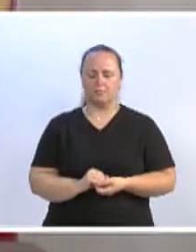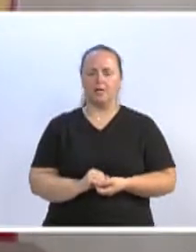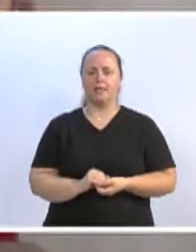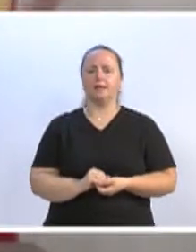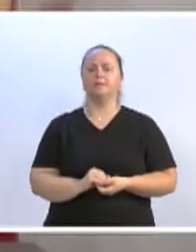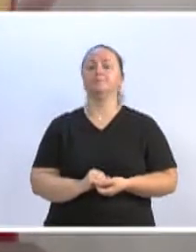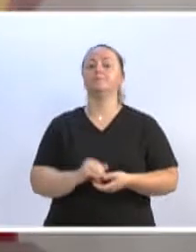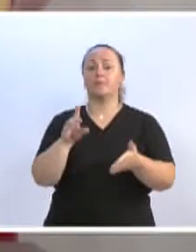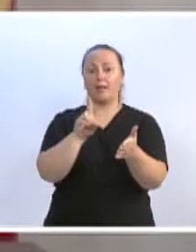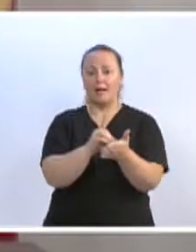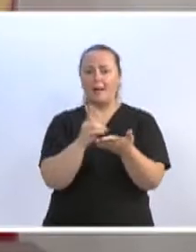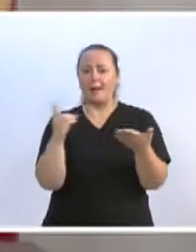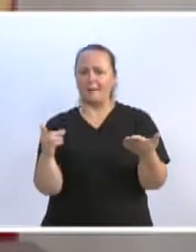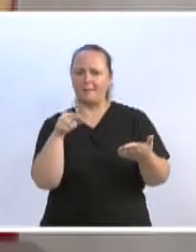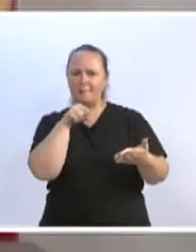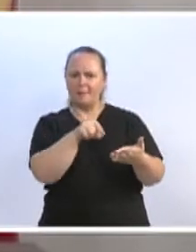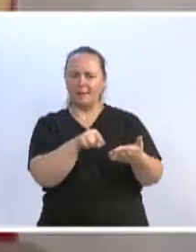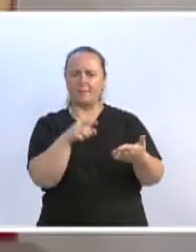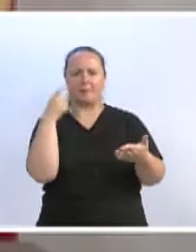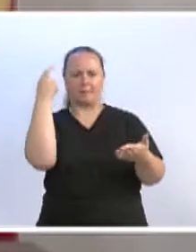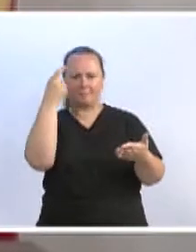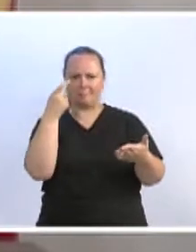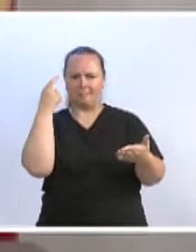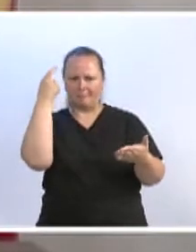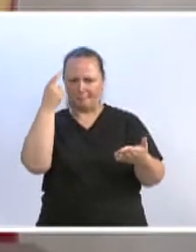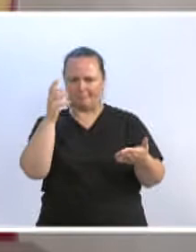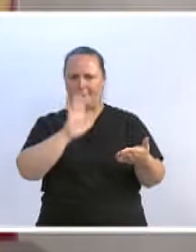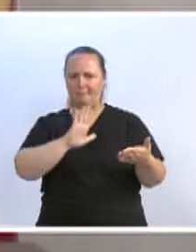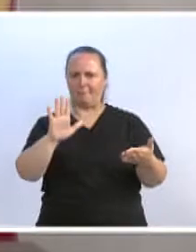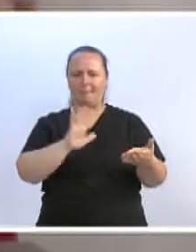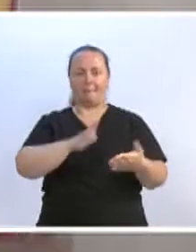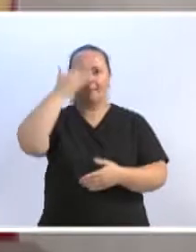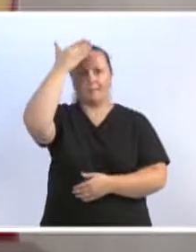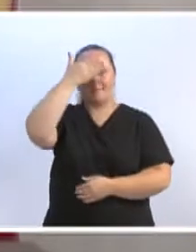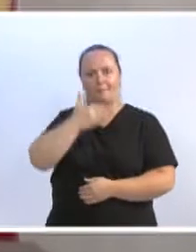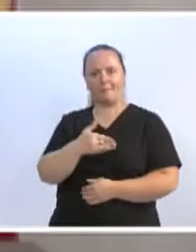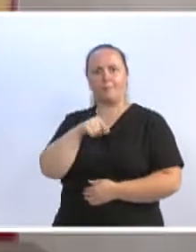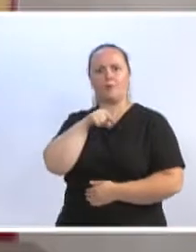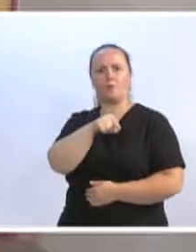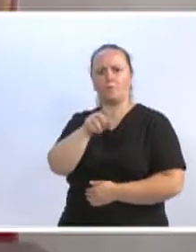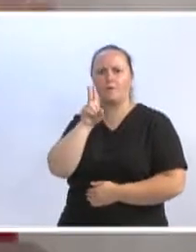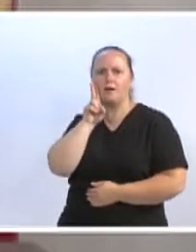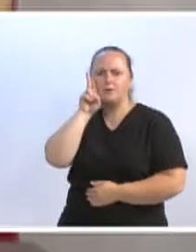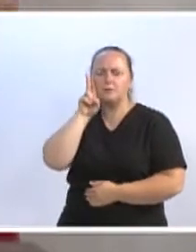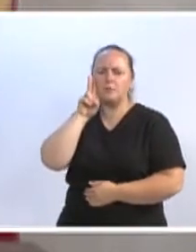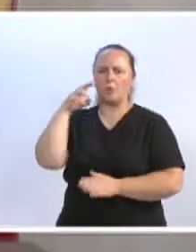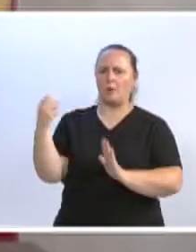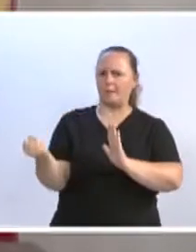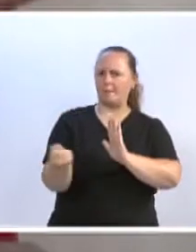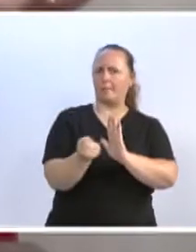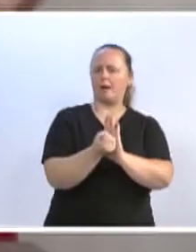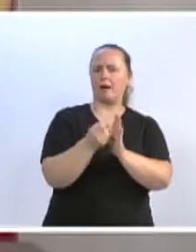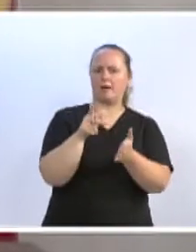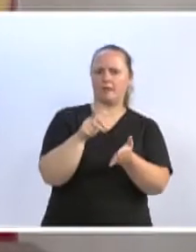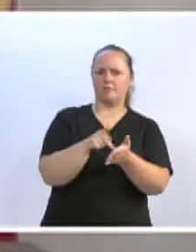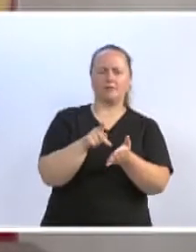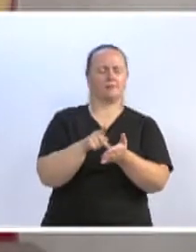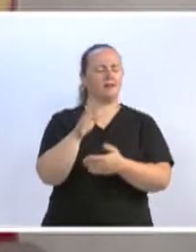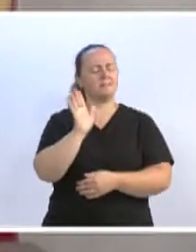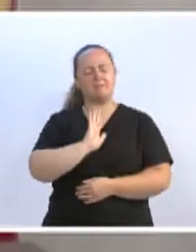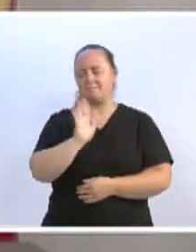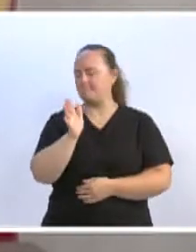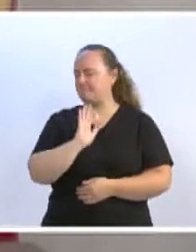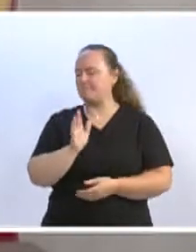está preocupada em provar a sua historicidade. A Bíblia não precisa da história para ser